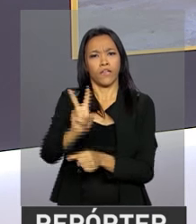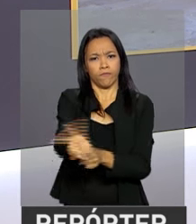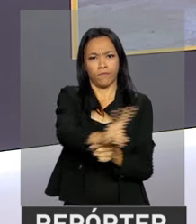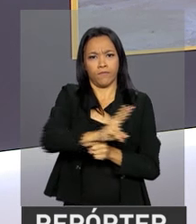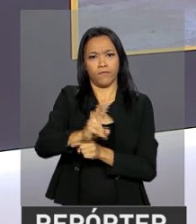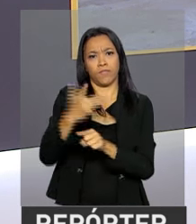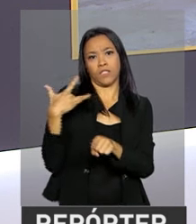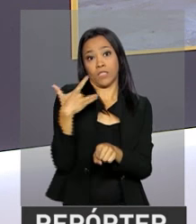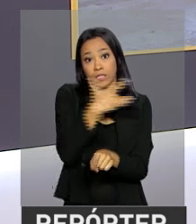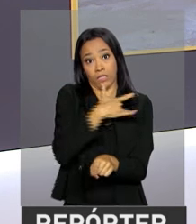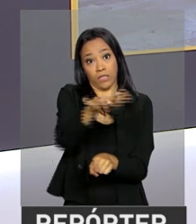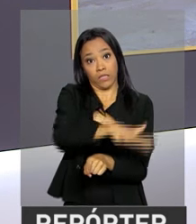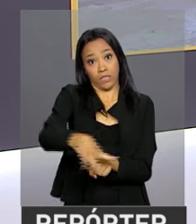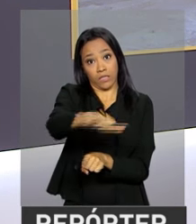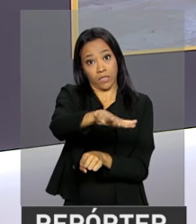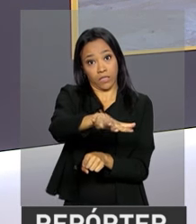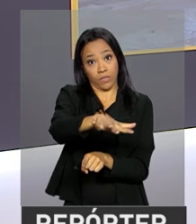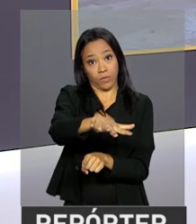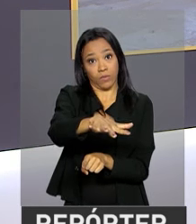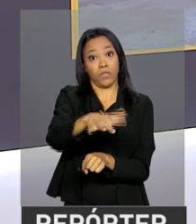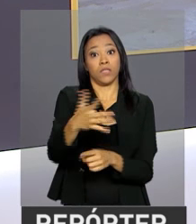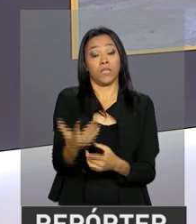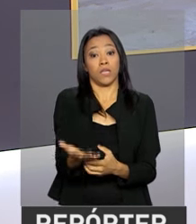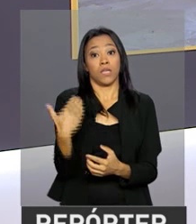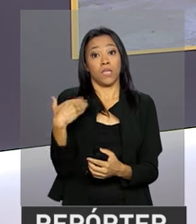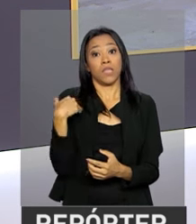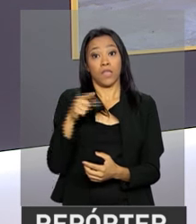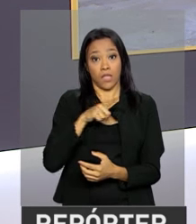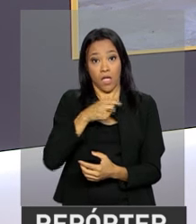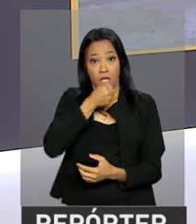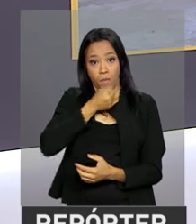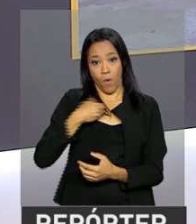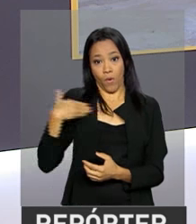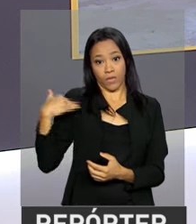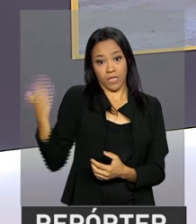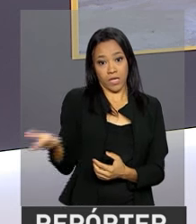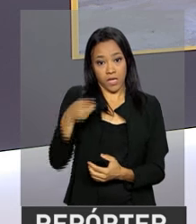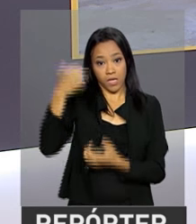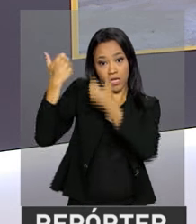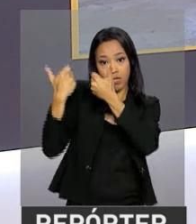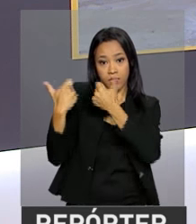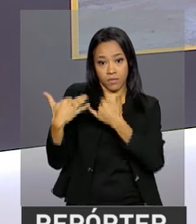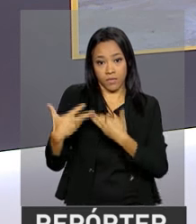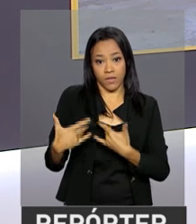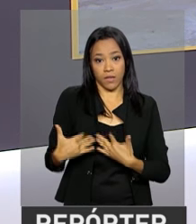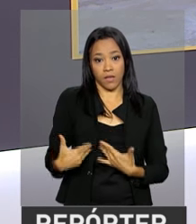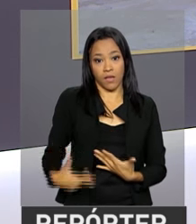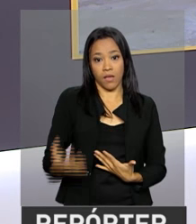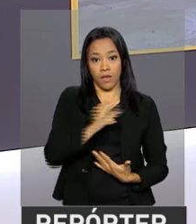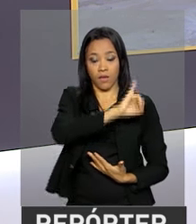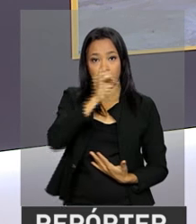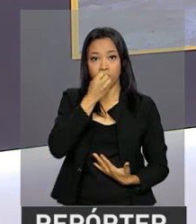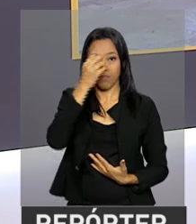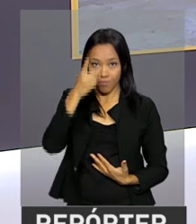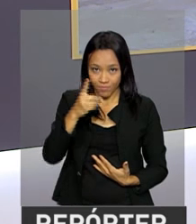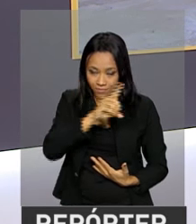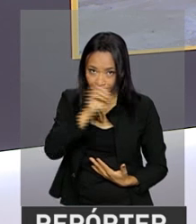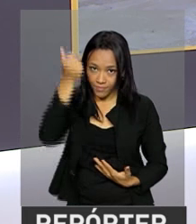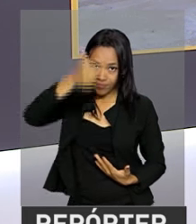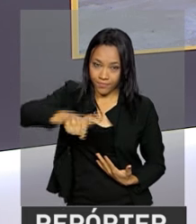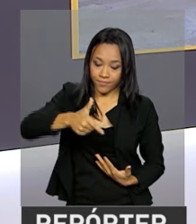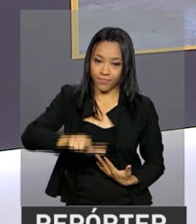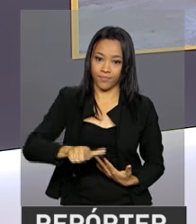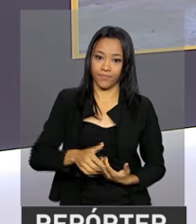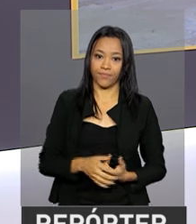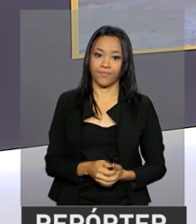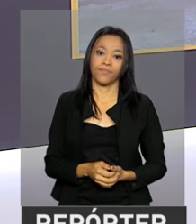em saúde em dezembro aqui do meu lado a repórter Taíssa dias que tem as informações ao vivo Oi Taíssa Bom dia de novo